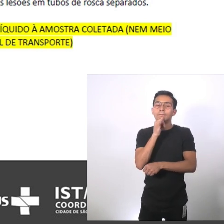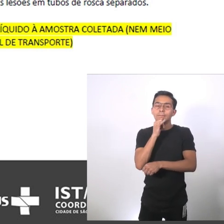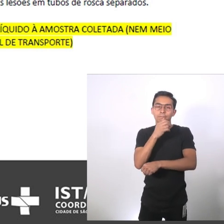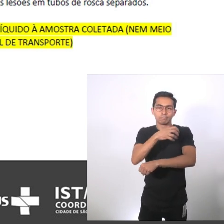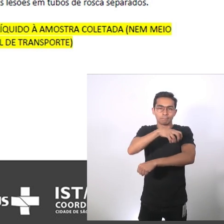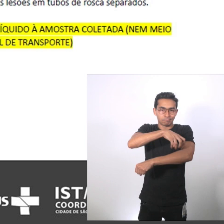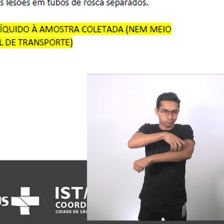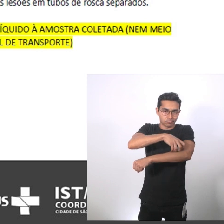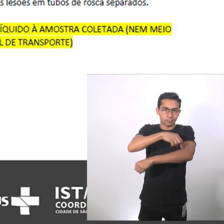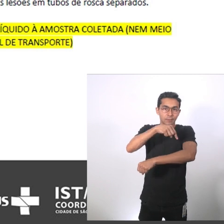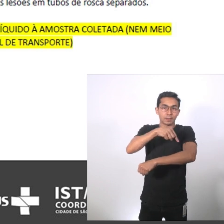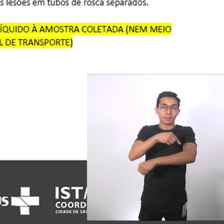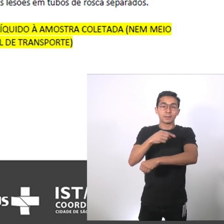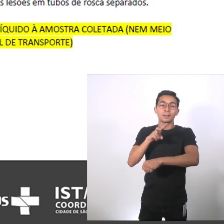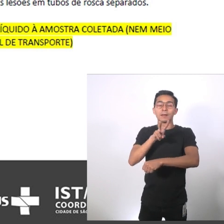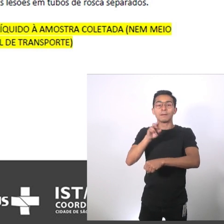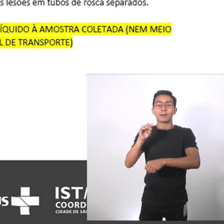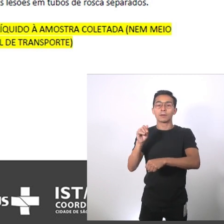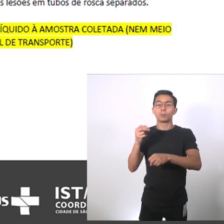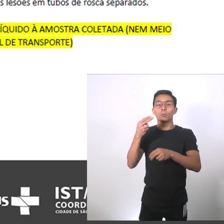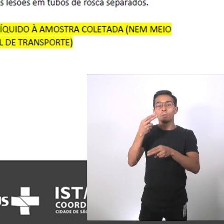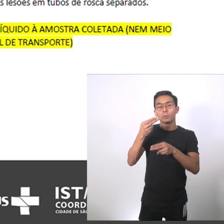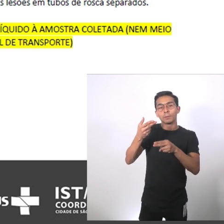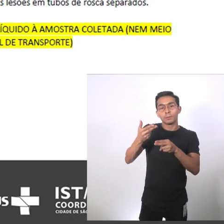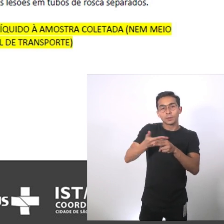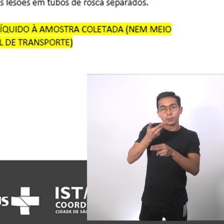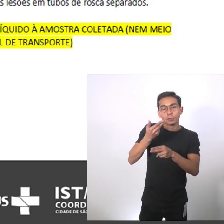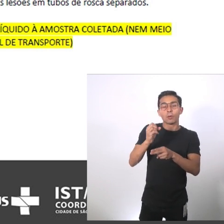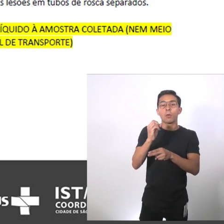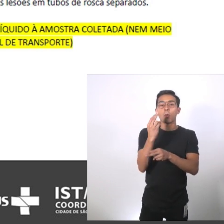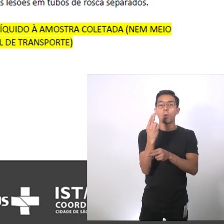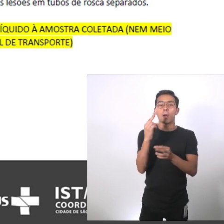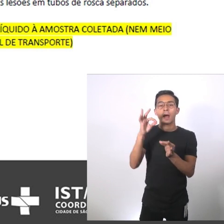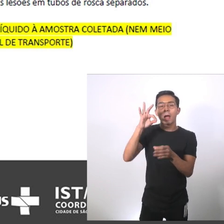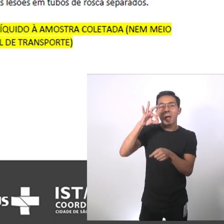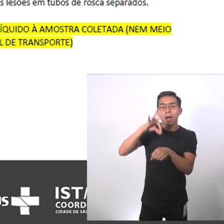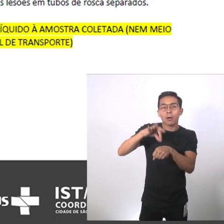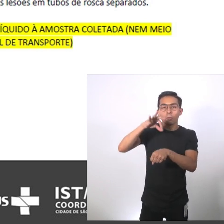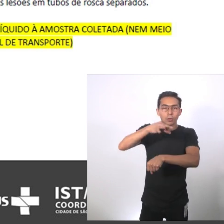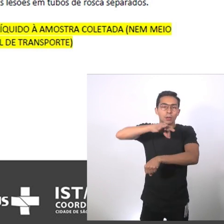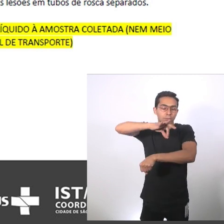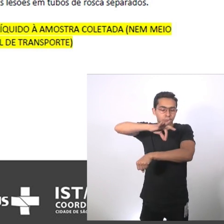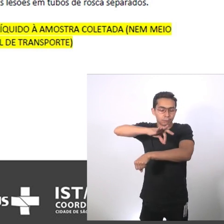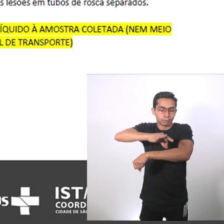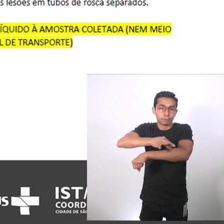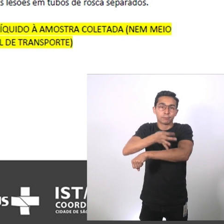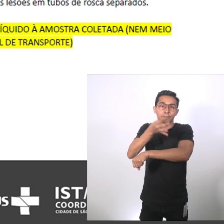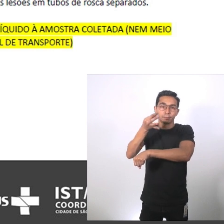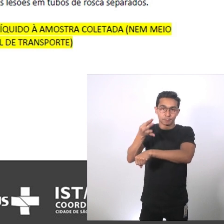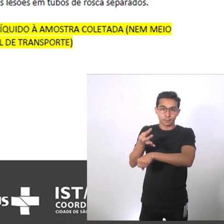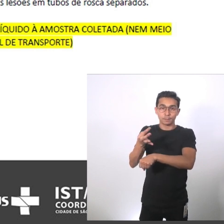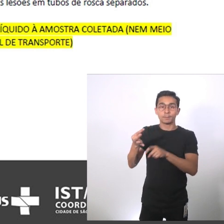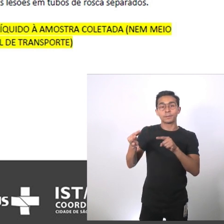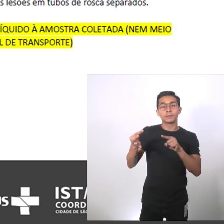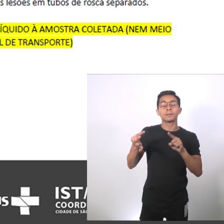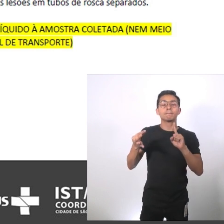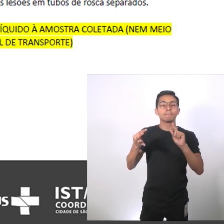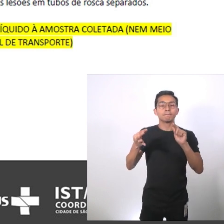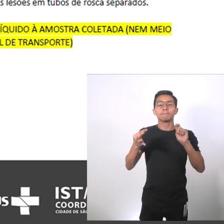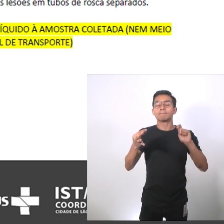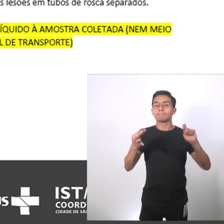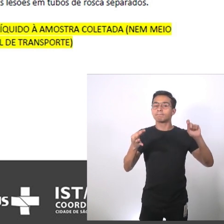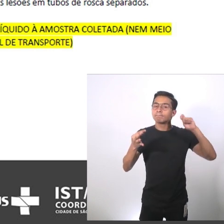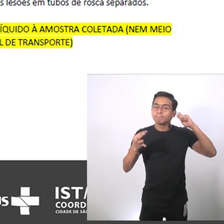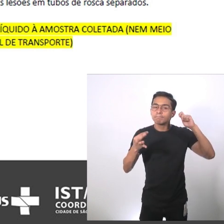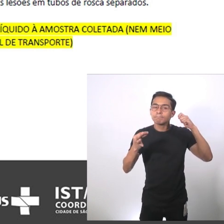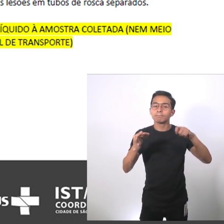a parte superficial da vesícula, depois, através de um suave, você vai coletar o material